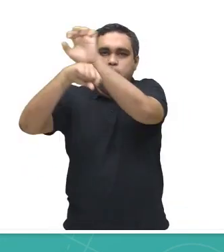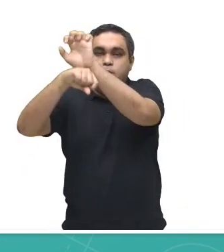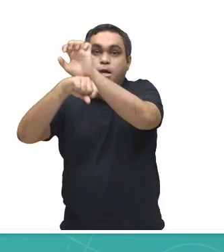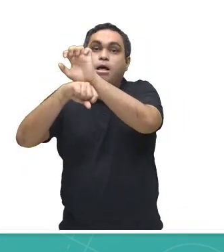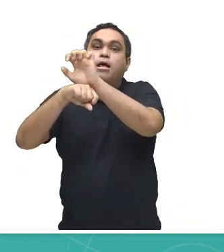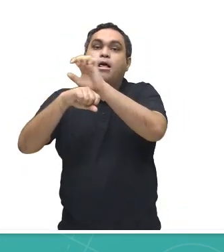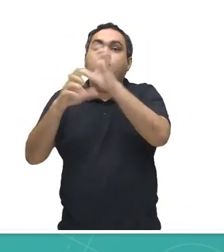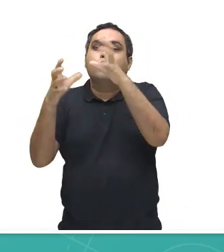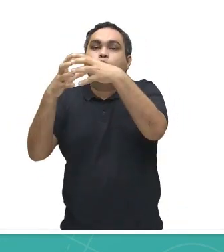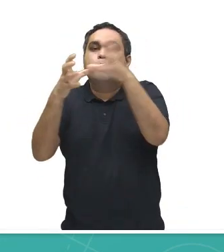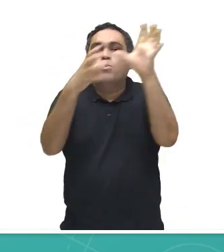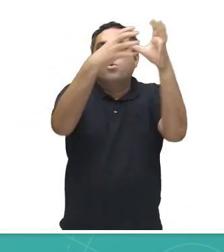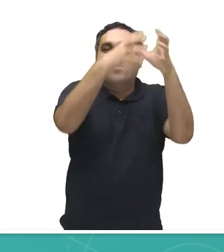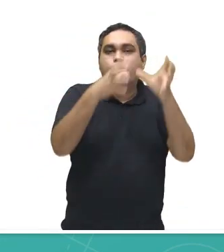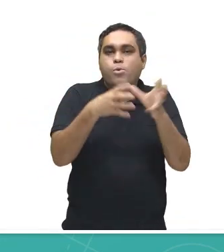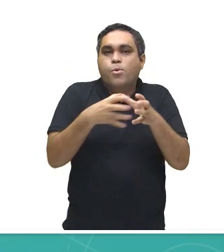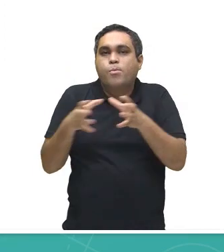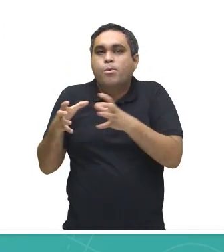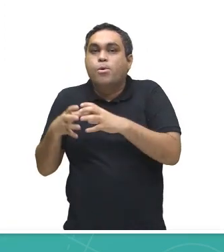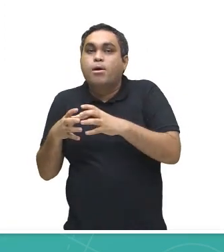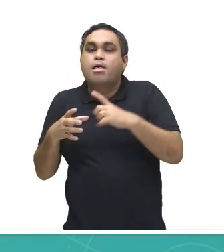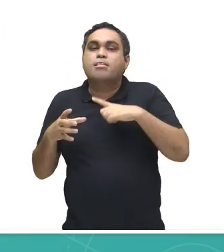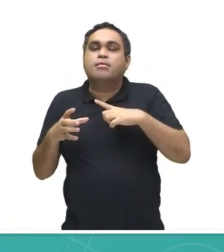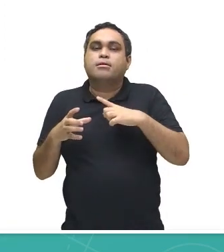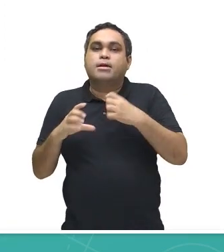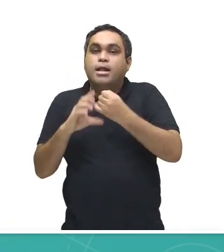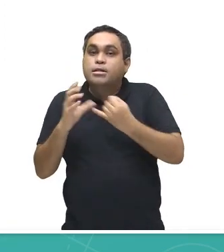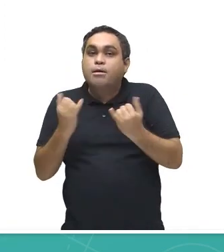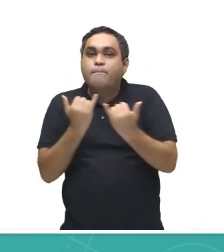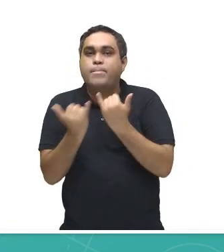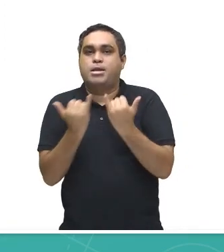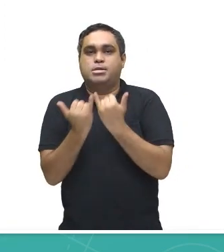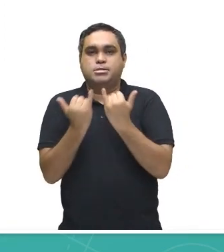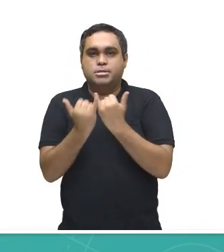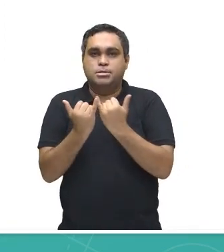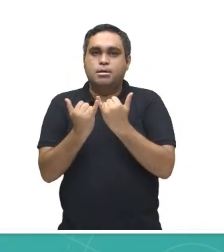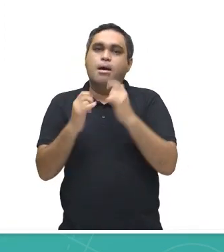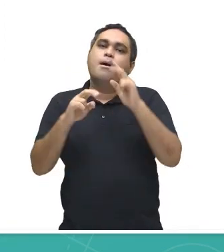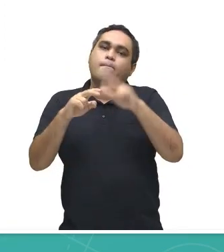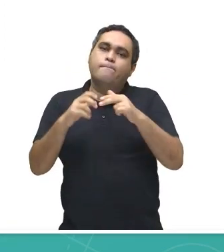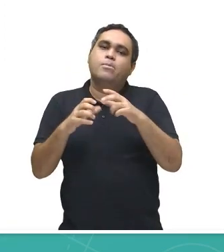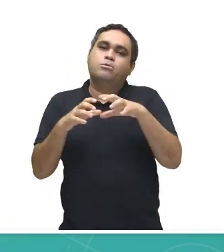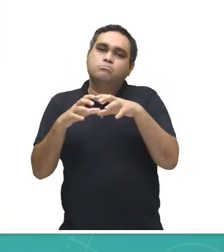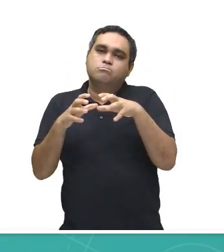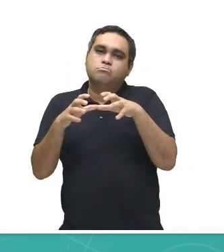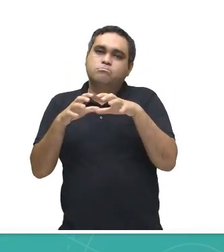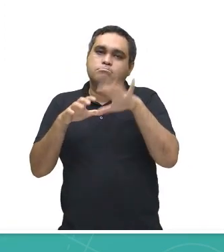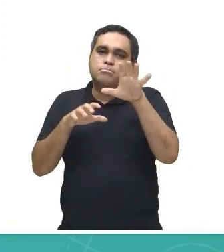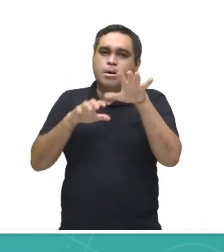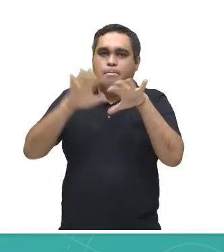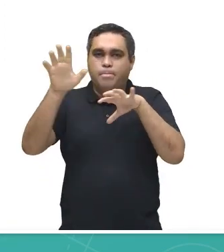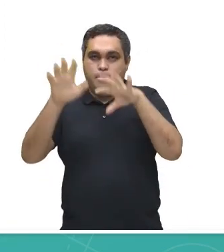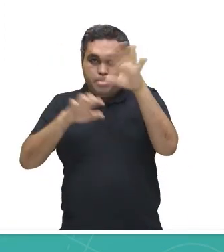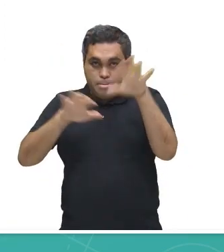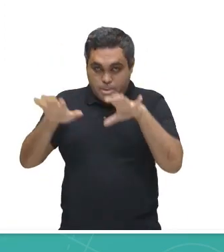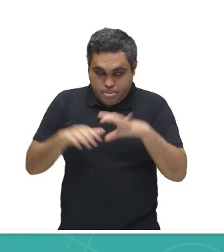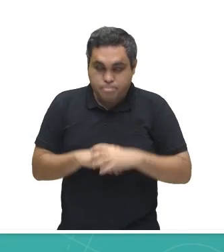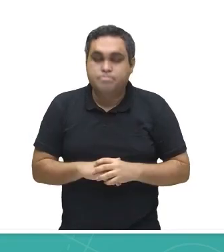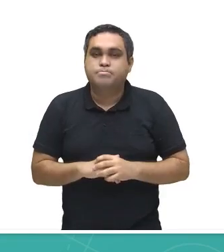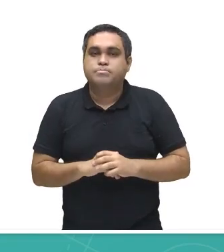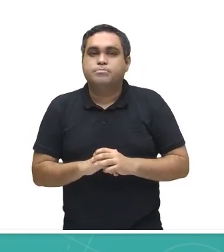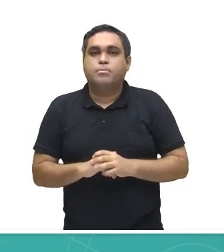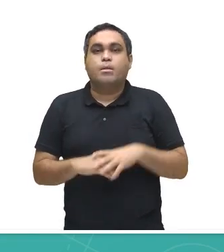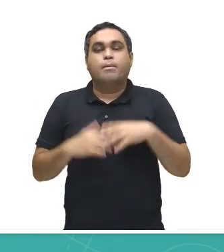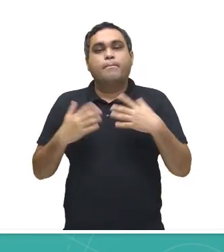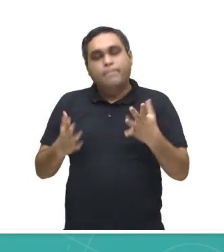semelhantes, Então, a gente observa essas divisões que ocorrem, tá? Mas existem essas